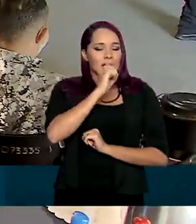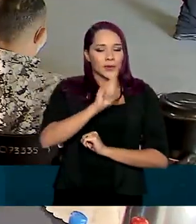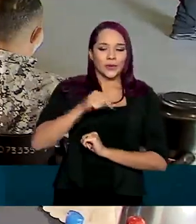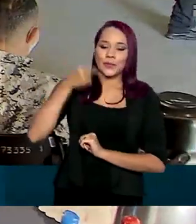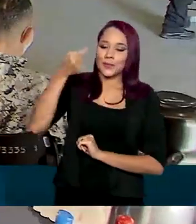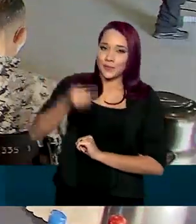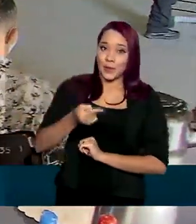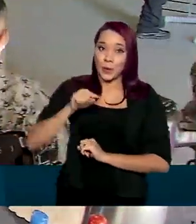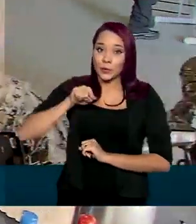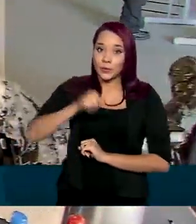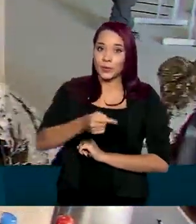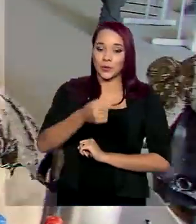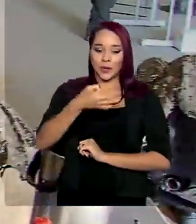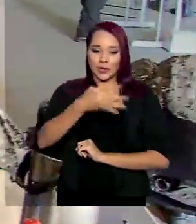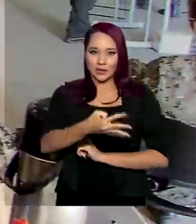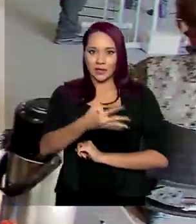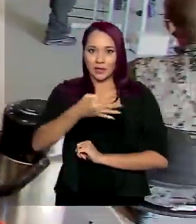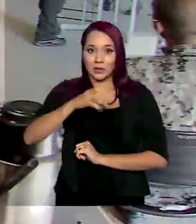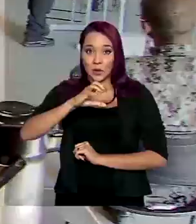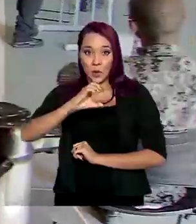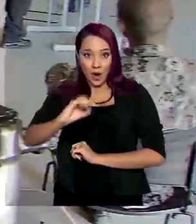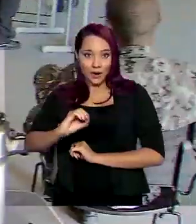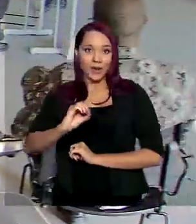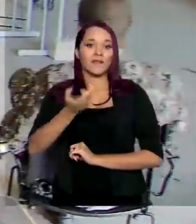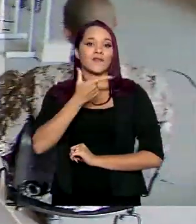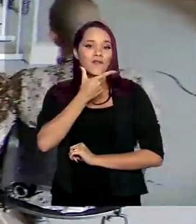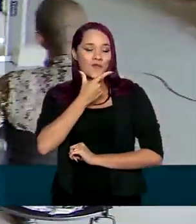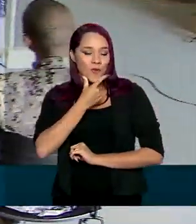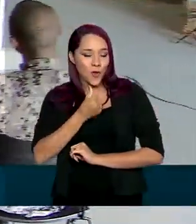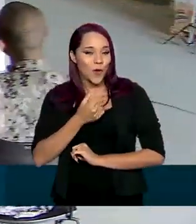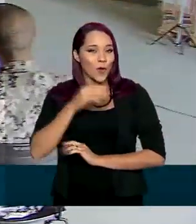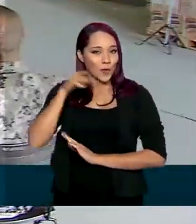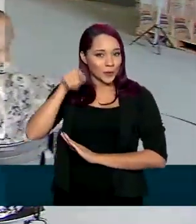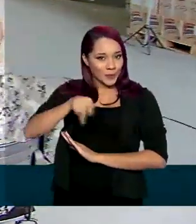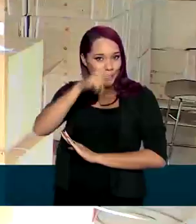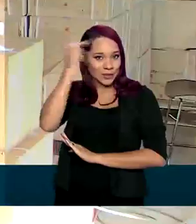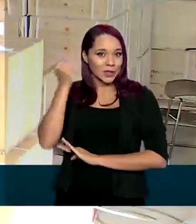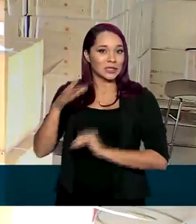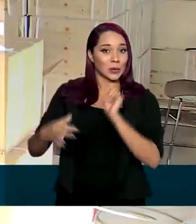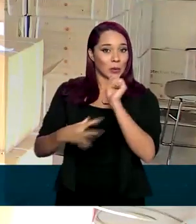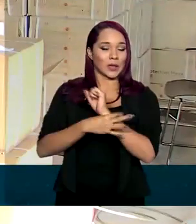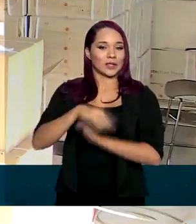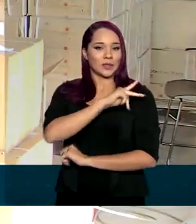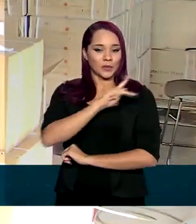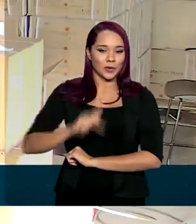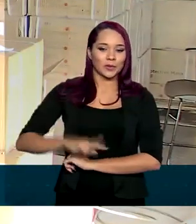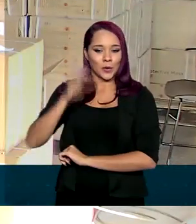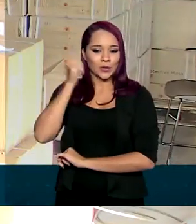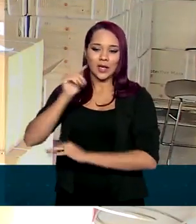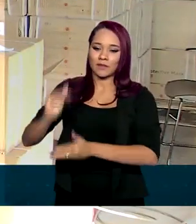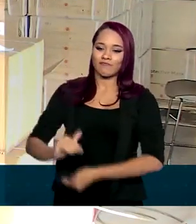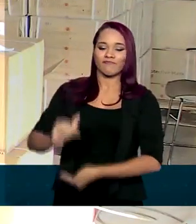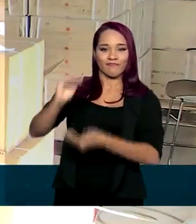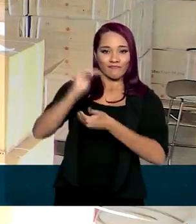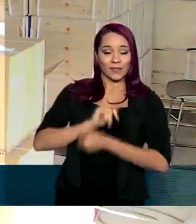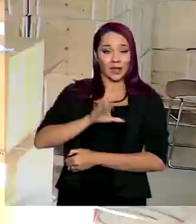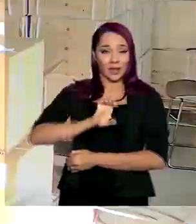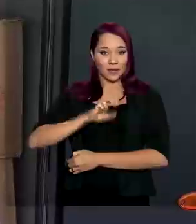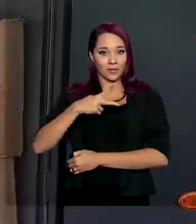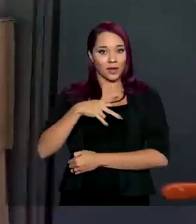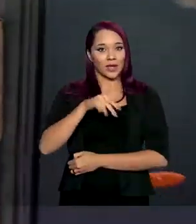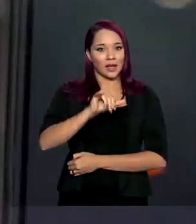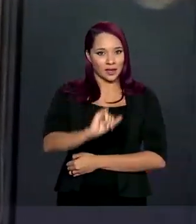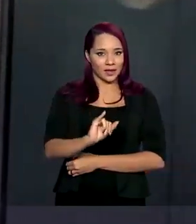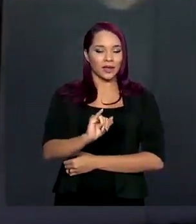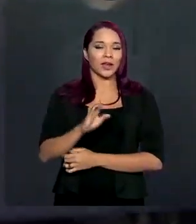todos os 1.440 homens da Força Nacional de Segurança Pública recebam os equipamentos de proteção individual